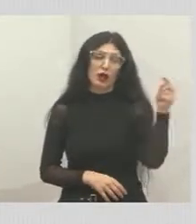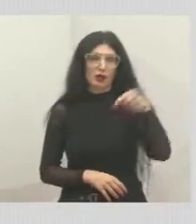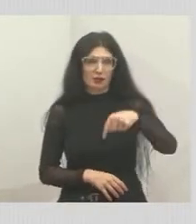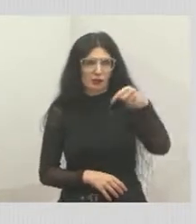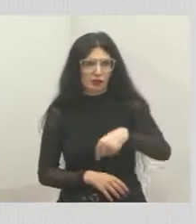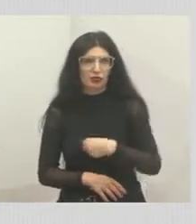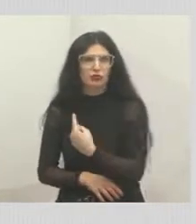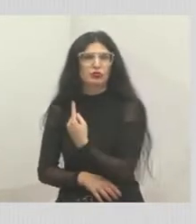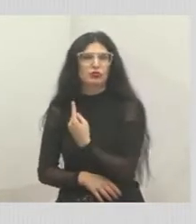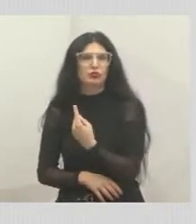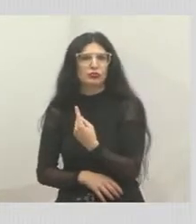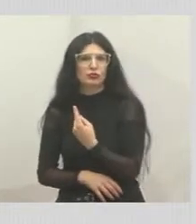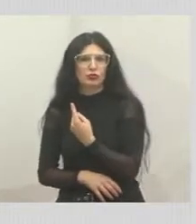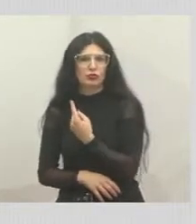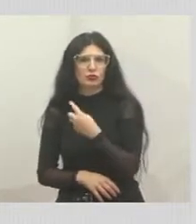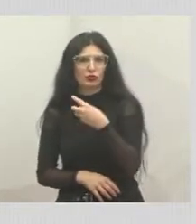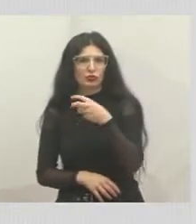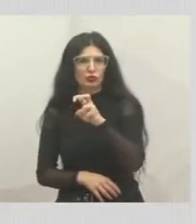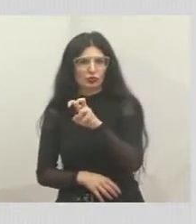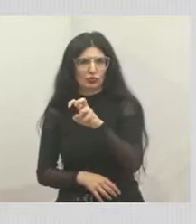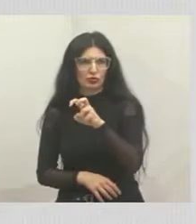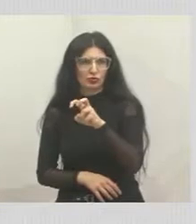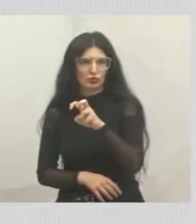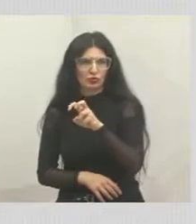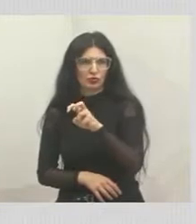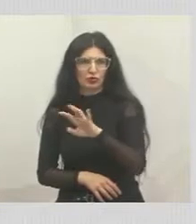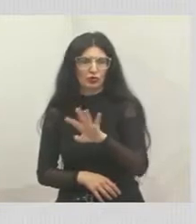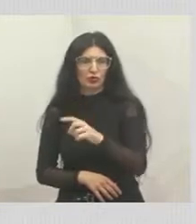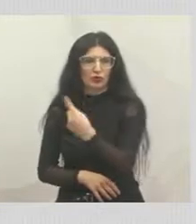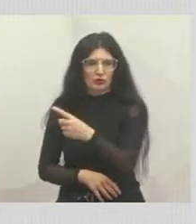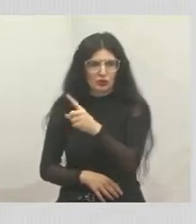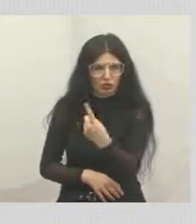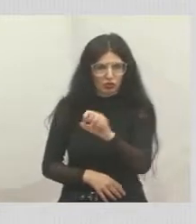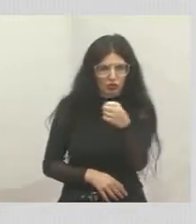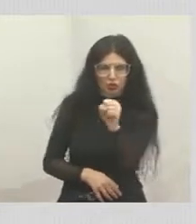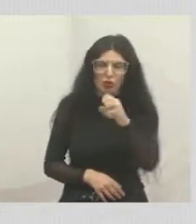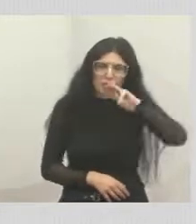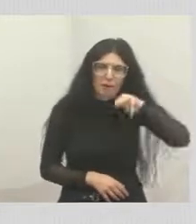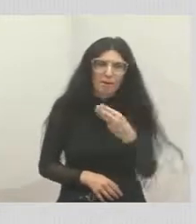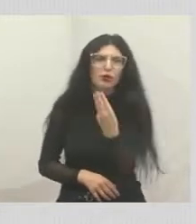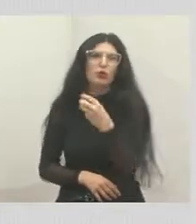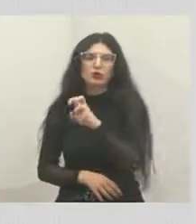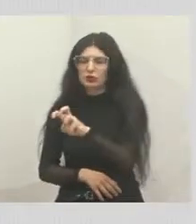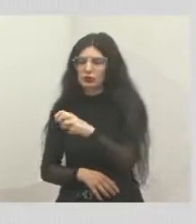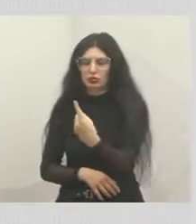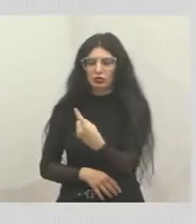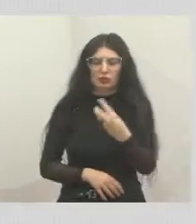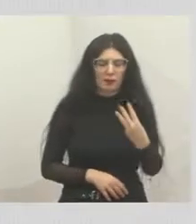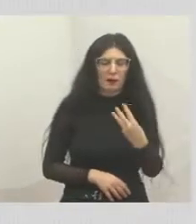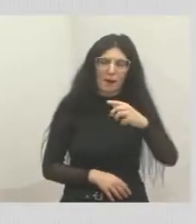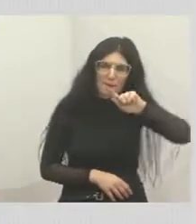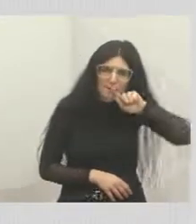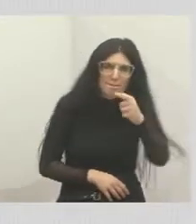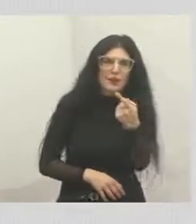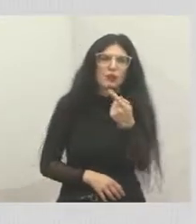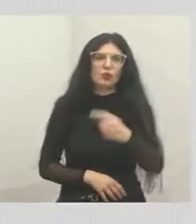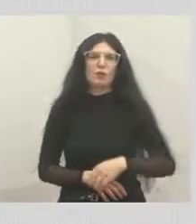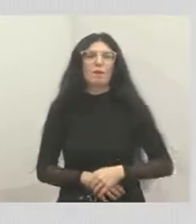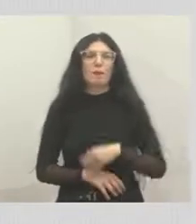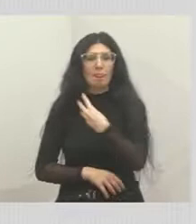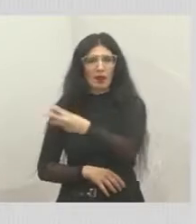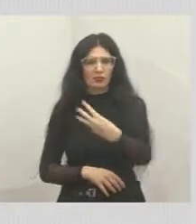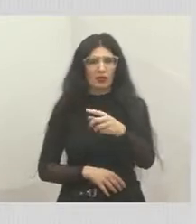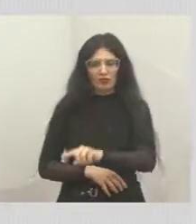33,14%. Praticamente estamos no dobro do valor previsto, de acordo com essas receitas aqui até este